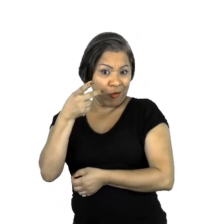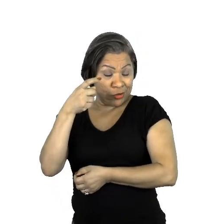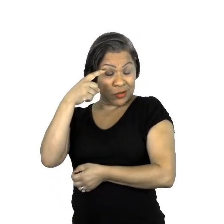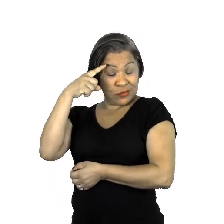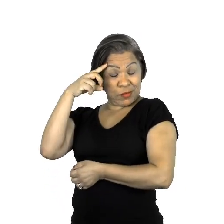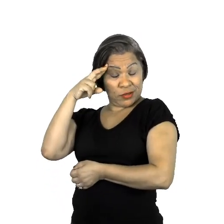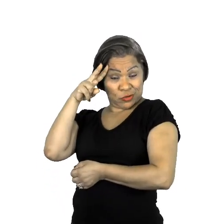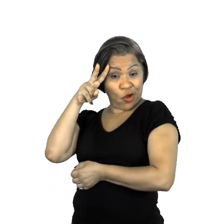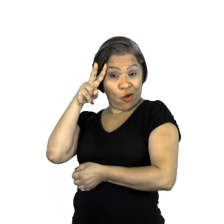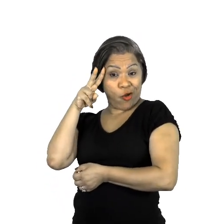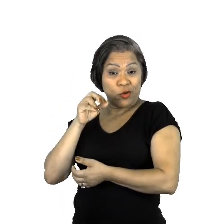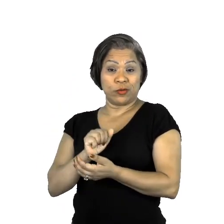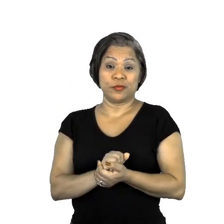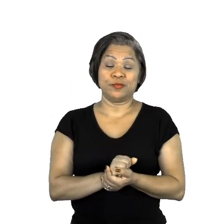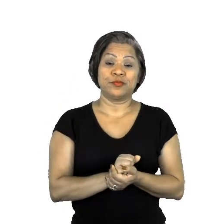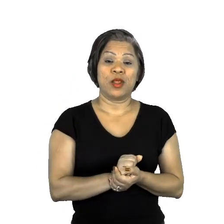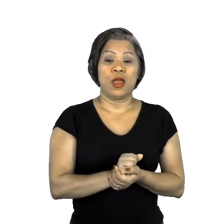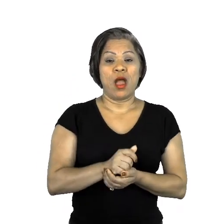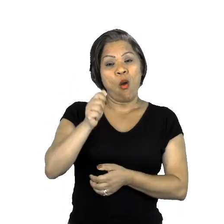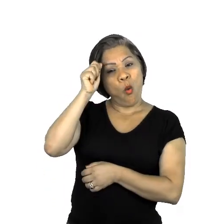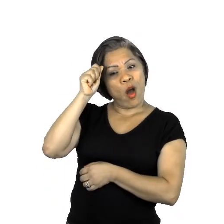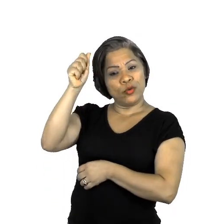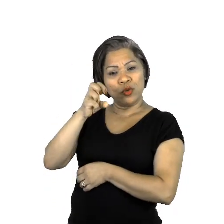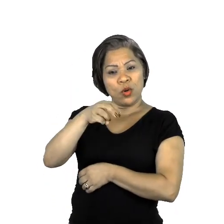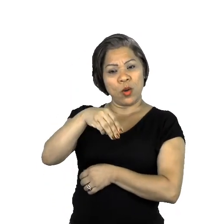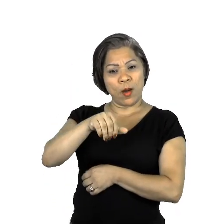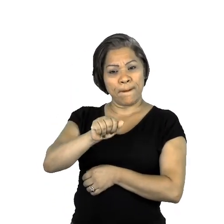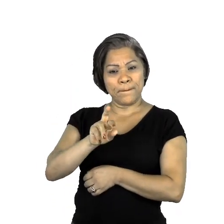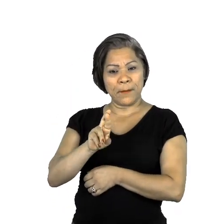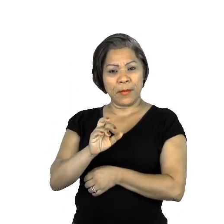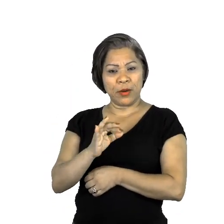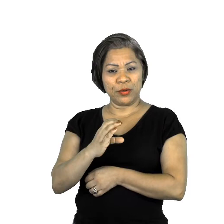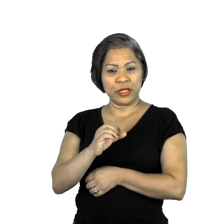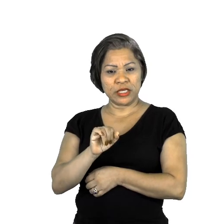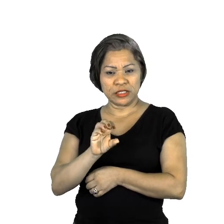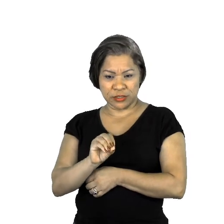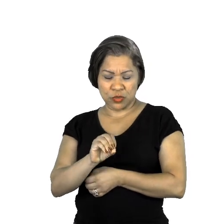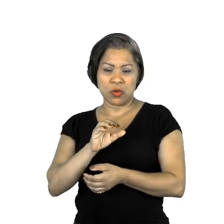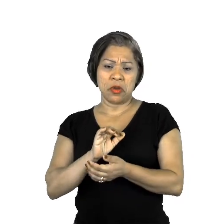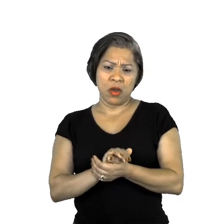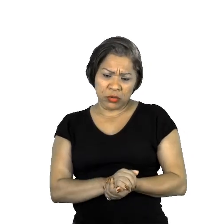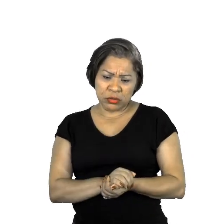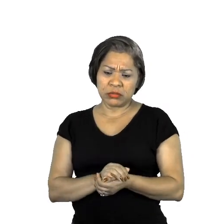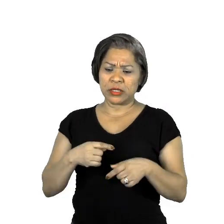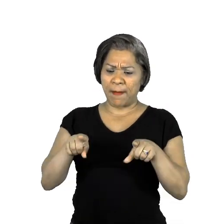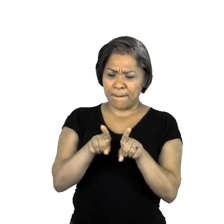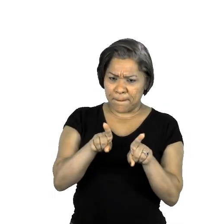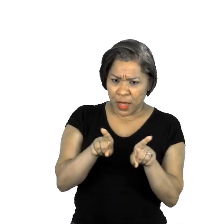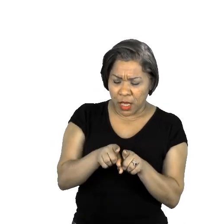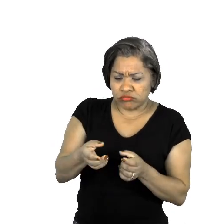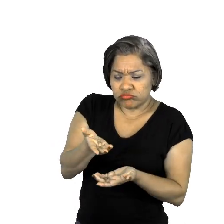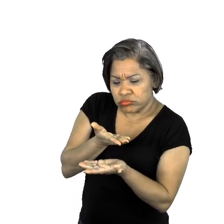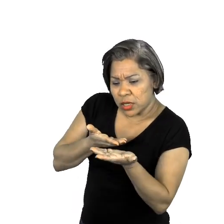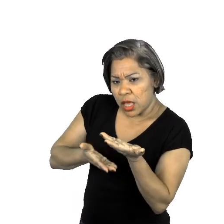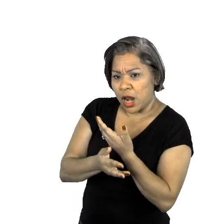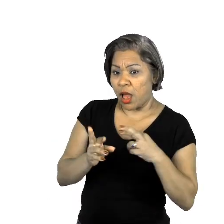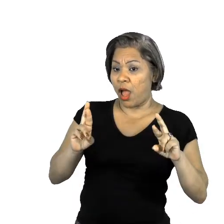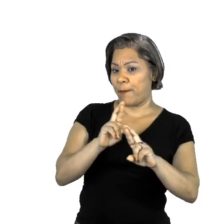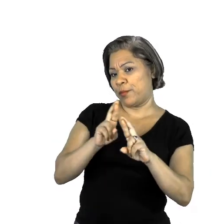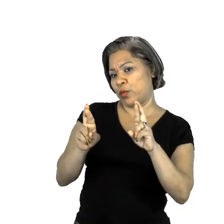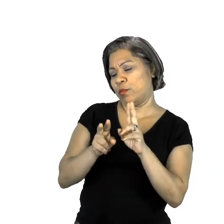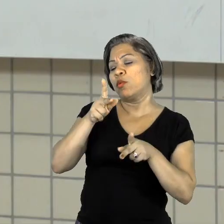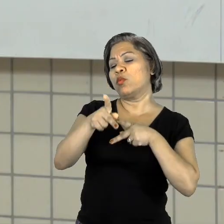Souza e toda a sua equipe sentiu a necessidade de abordar assuntos também relacionados ao público